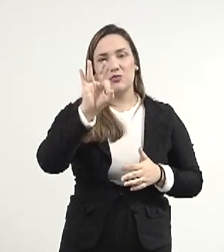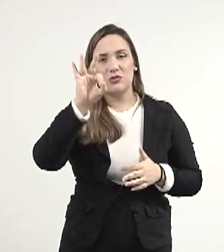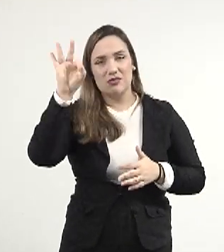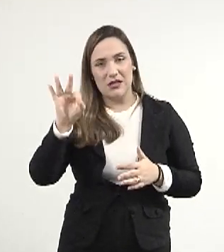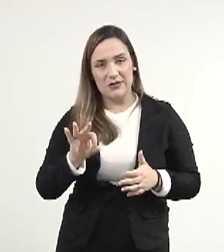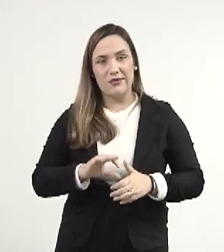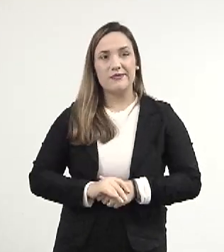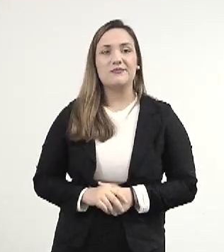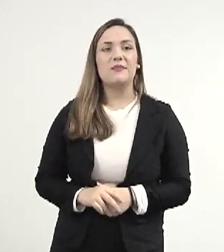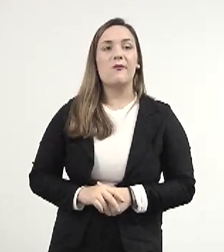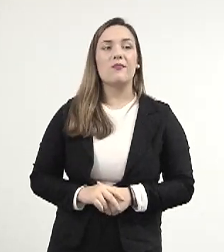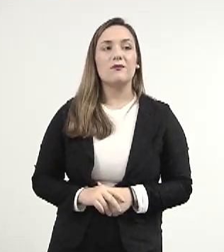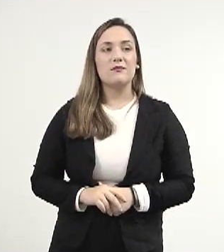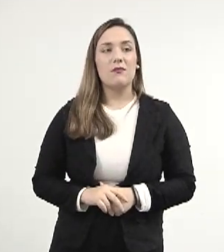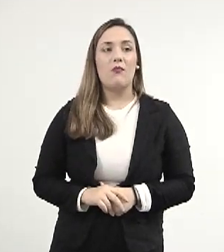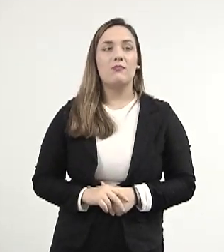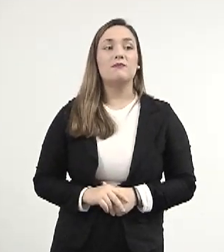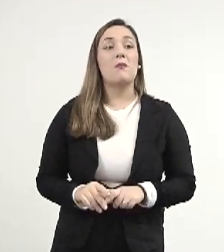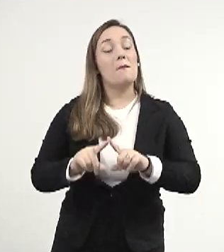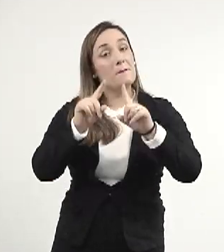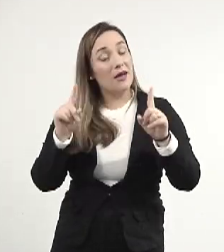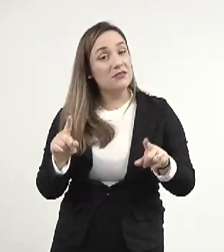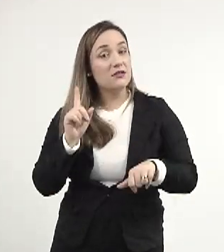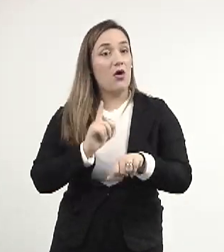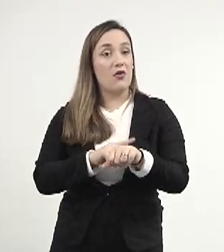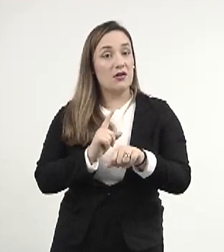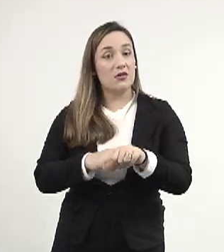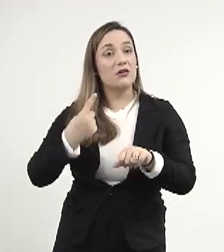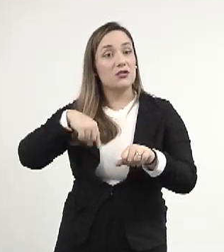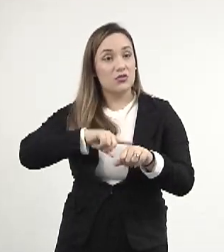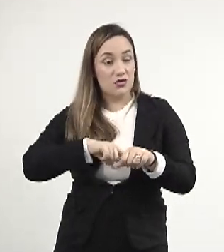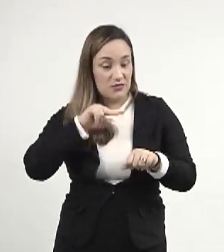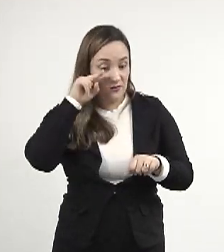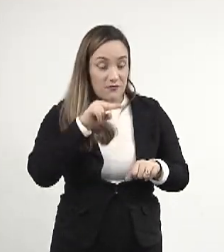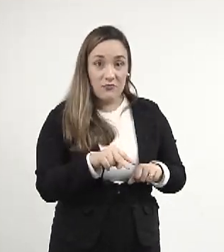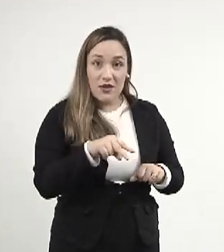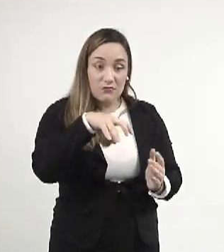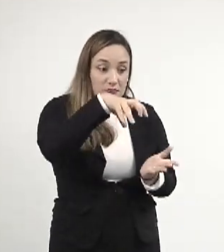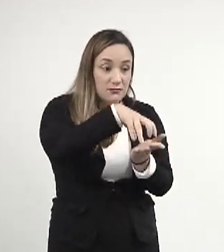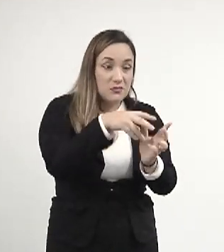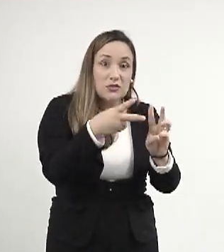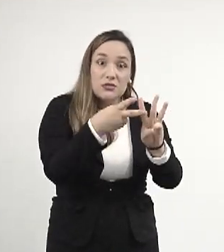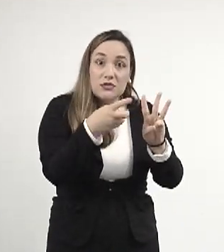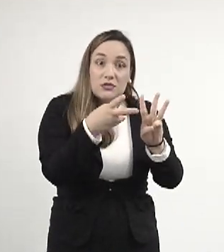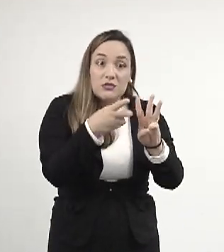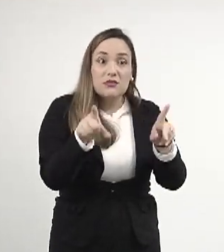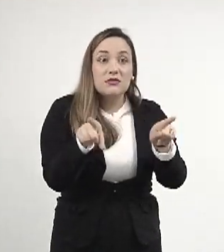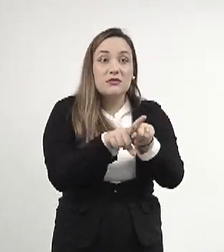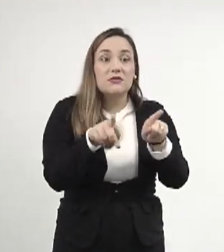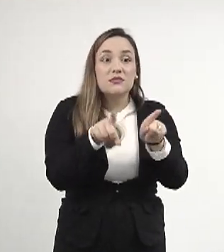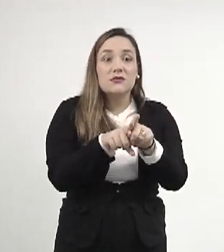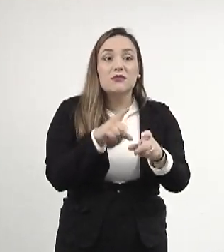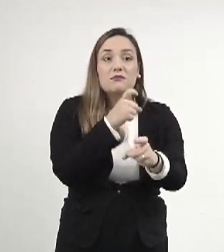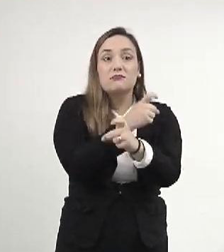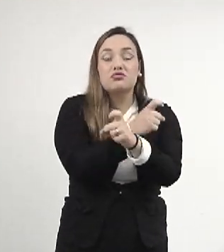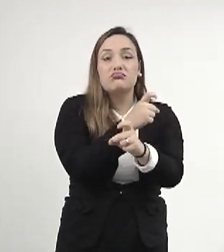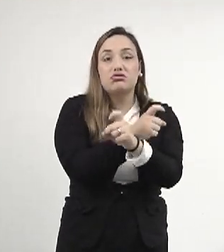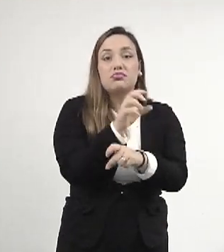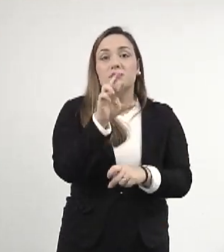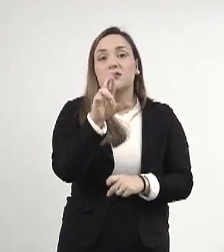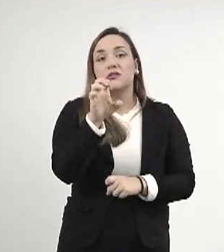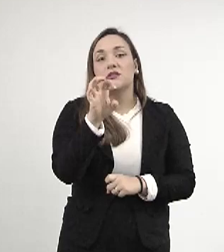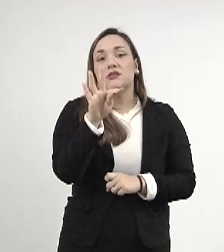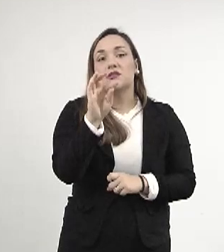76%. Mas quando a gente traz esses números para as aldeias e áreas de ocupação, áreas de retomada, lá em